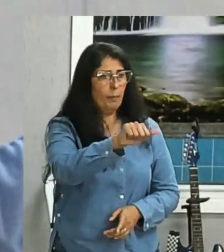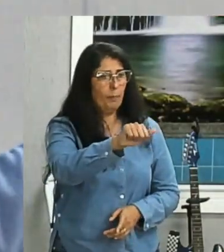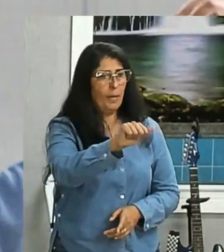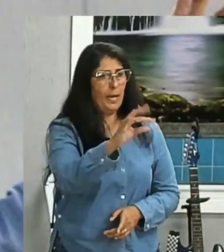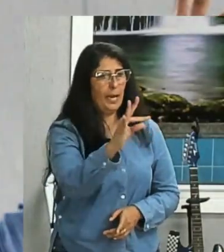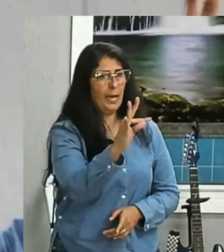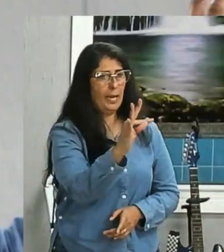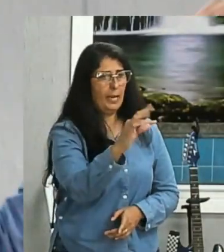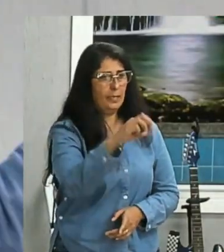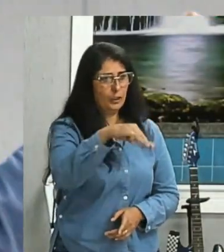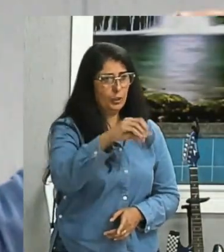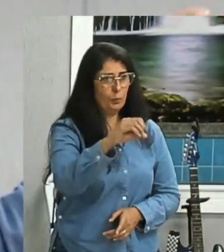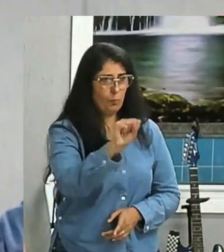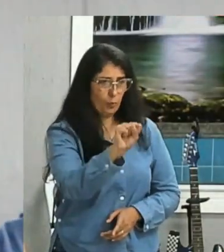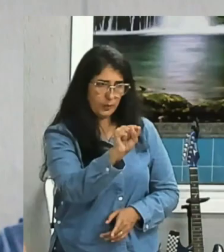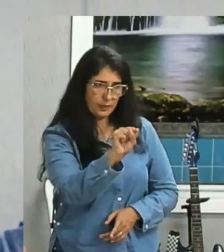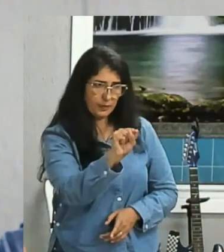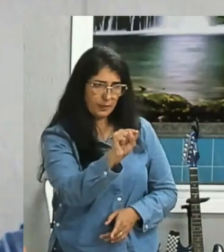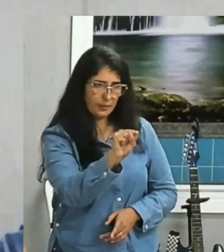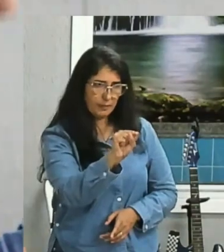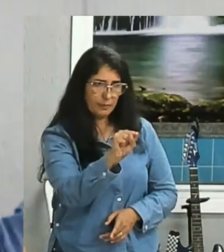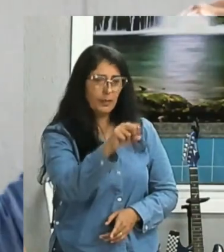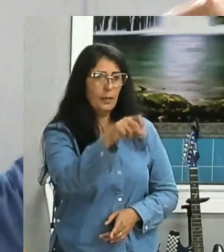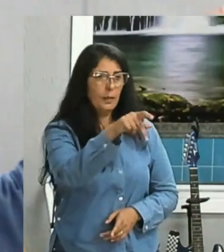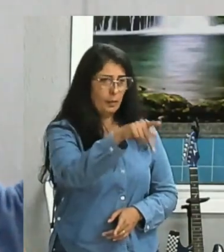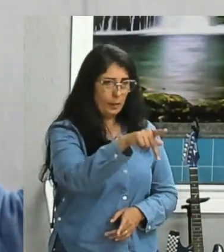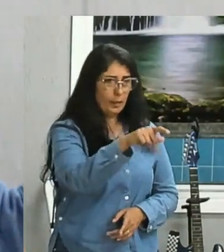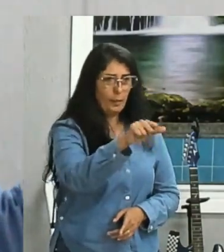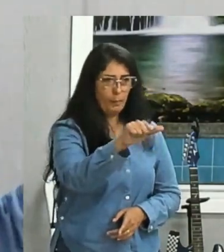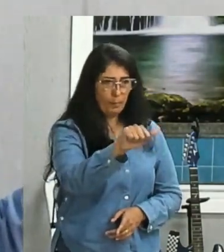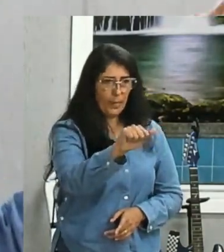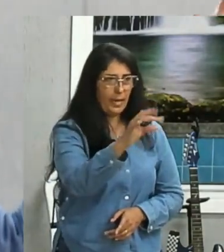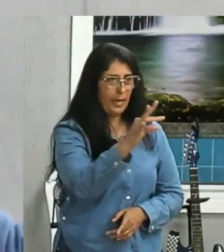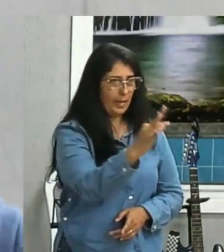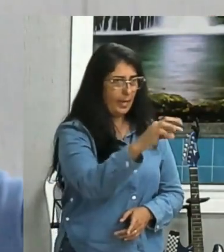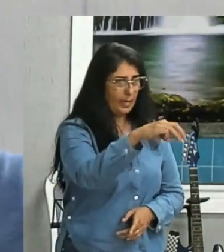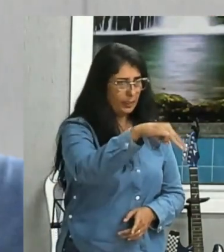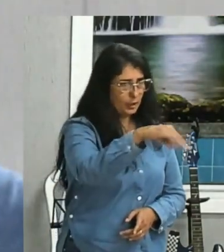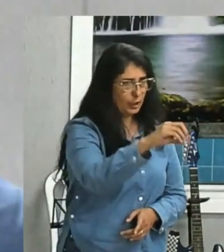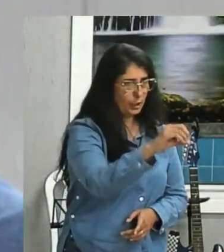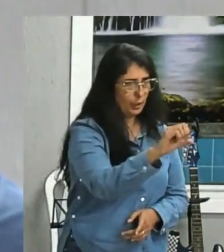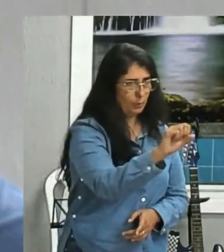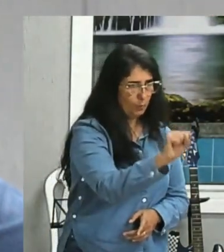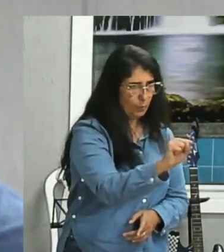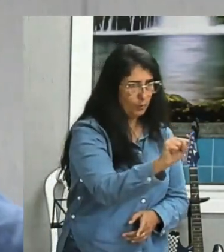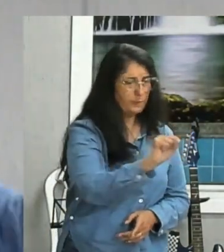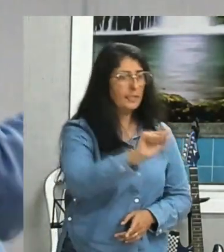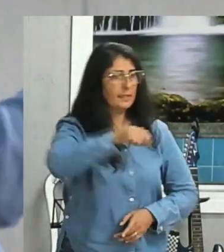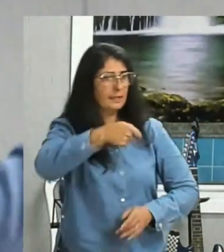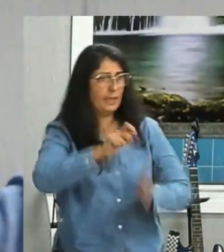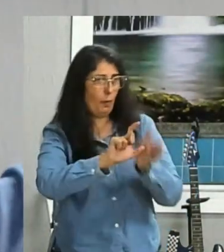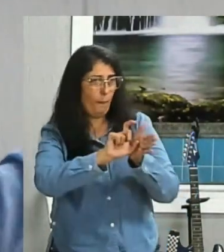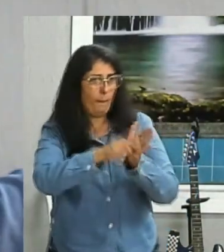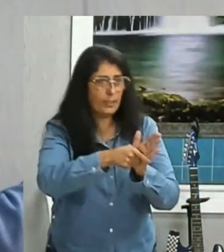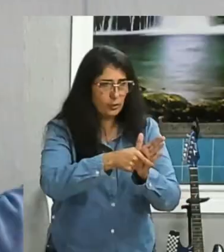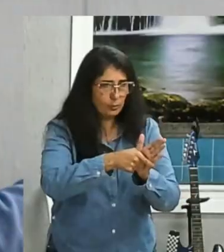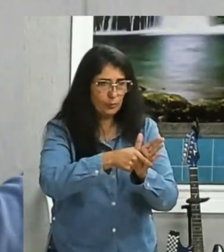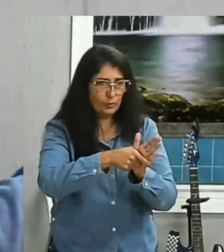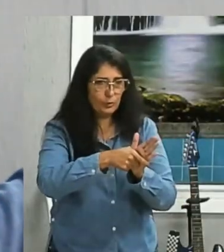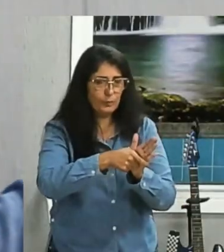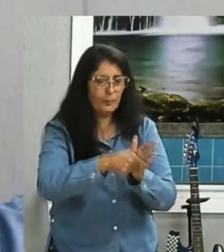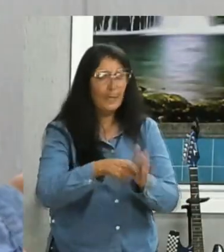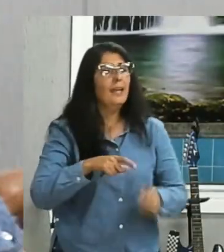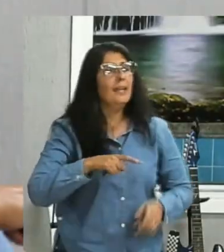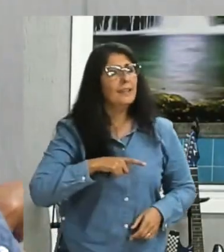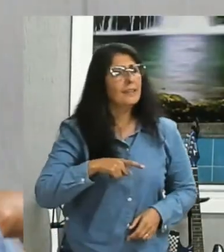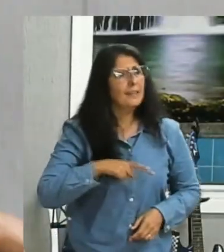reino e na perseverança. Há 4 características que João